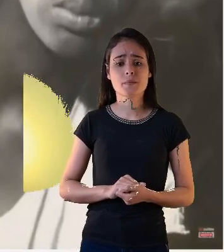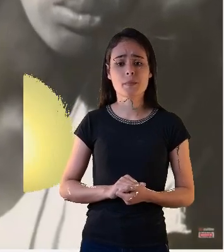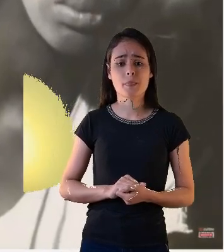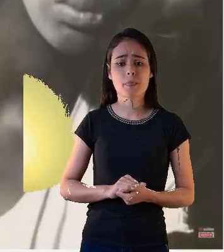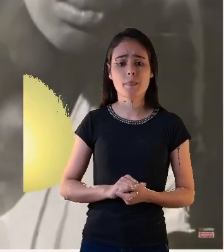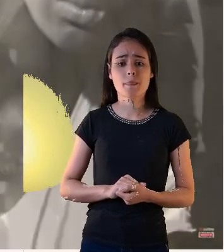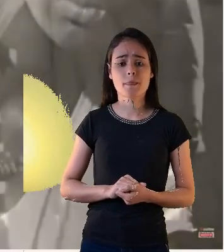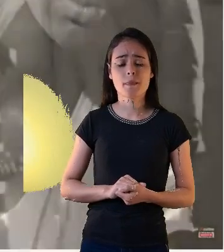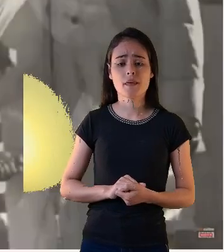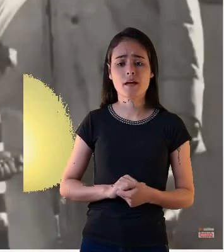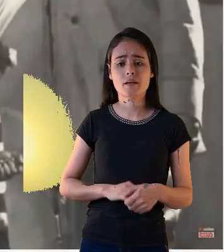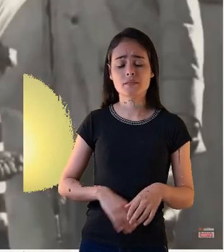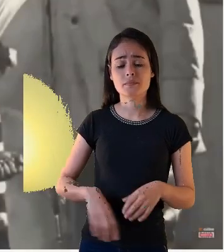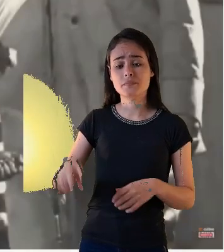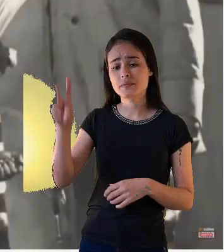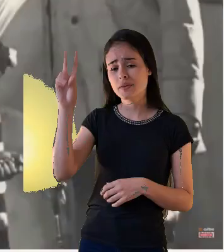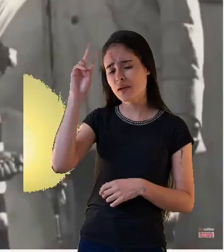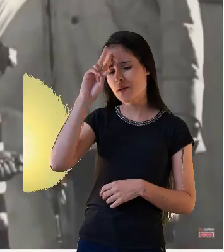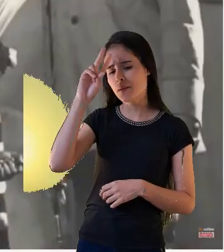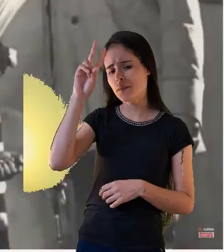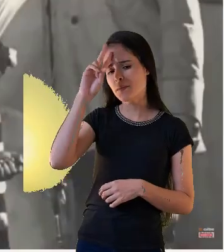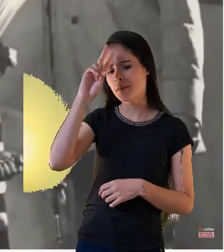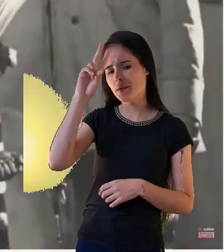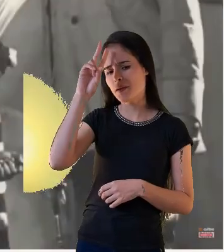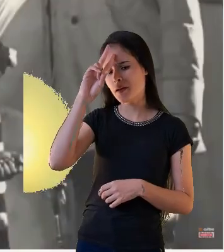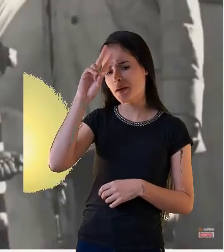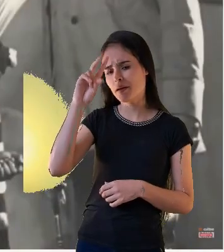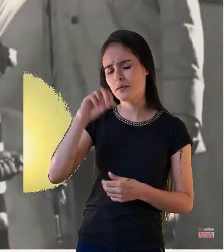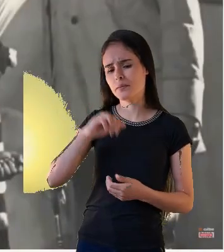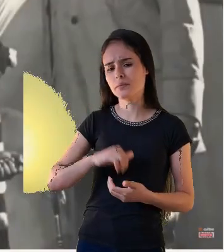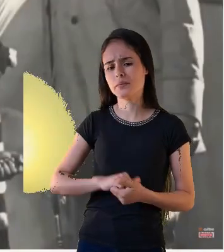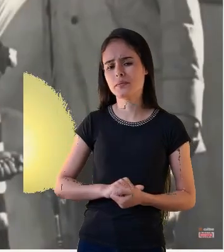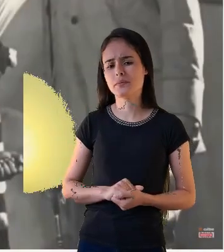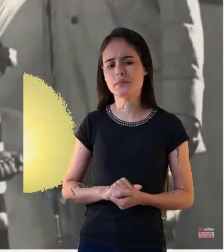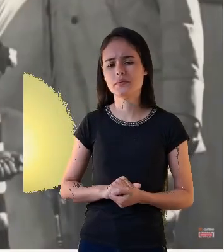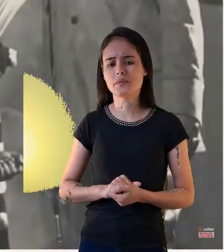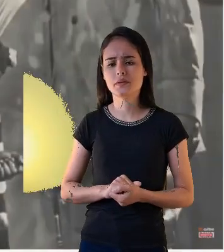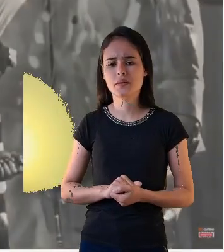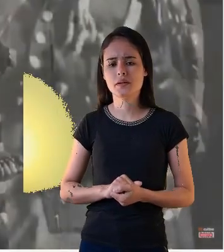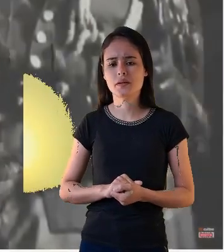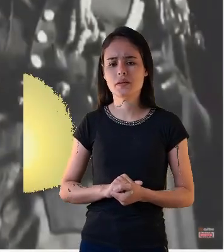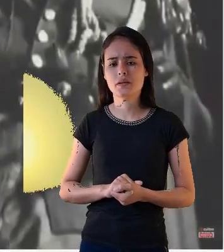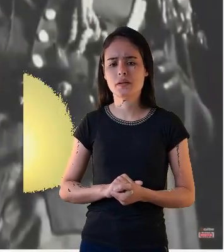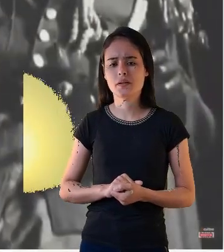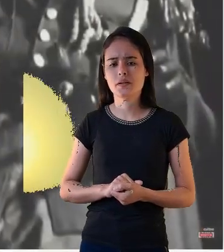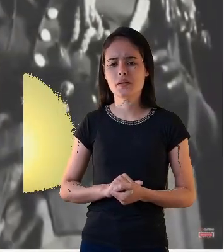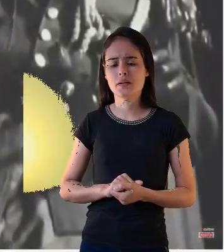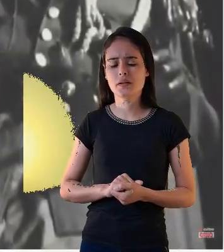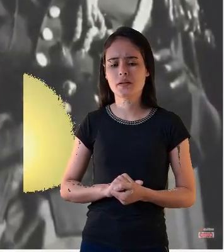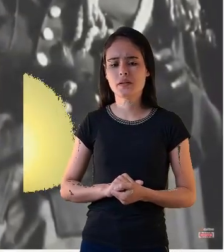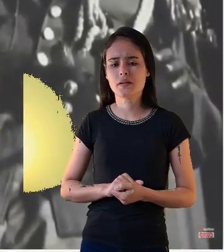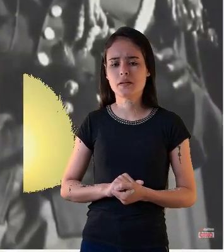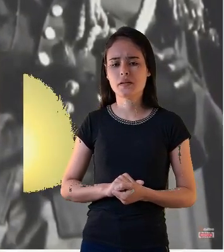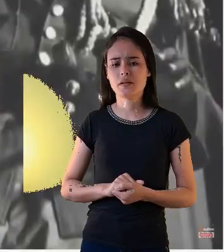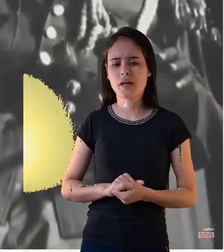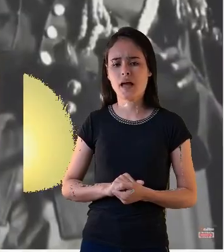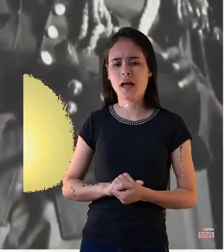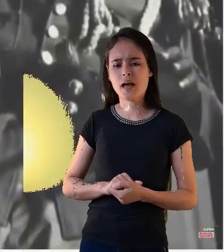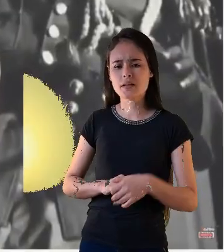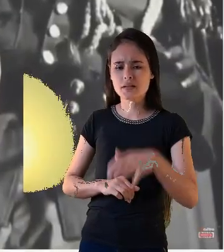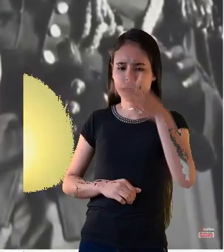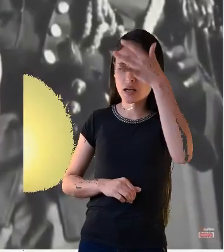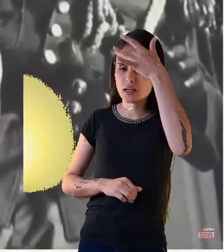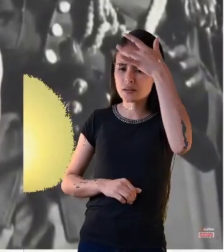à peça O Imperador Jones, protagonizado por um ator branco pintado de preto. Ali mesmo, Abdias do